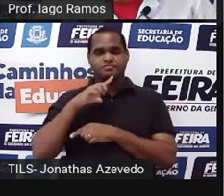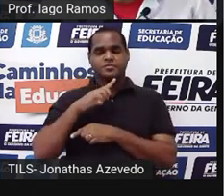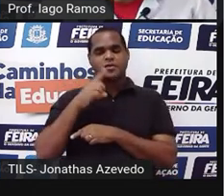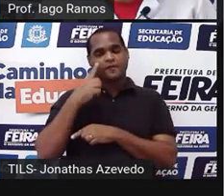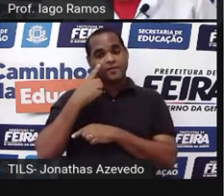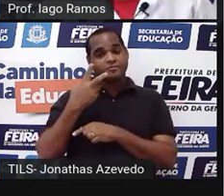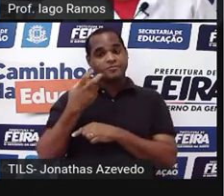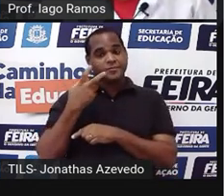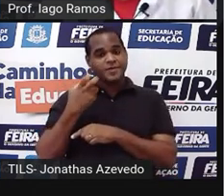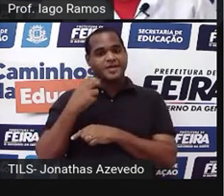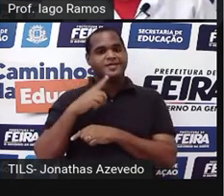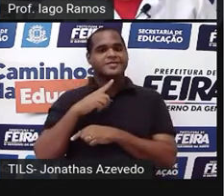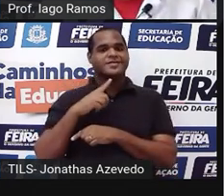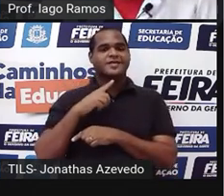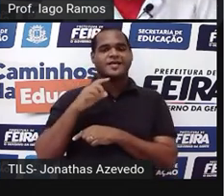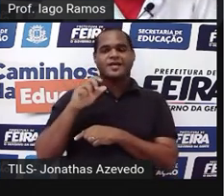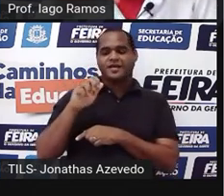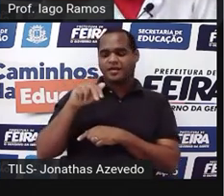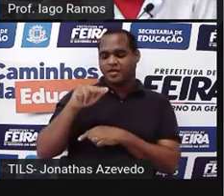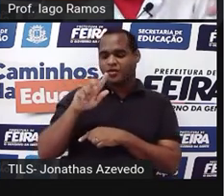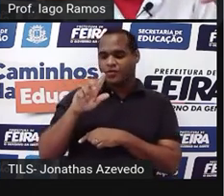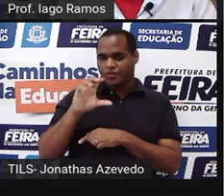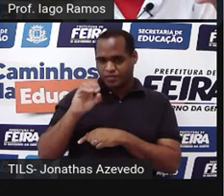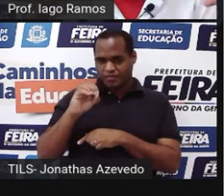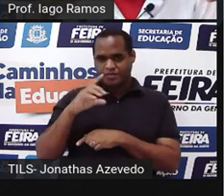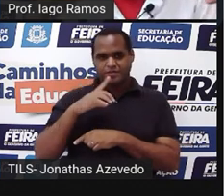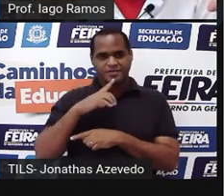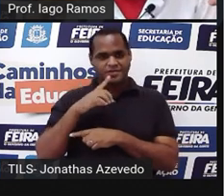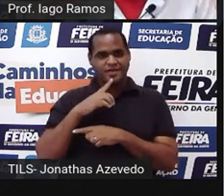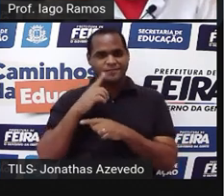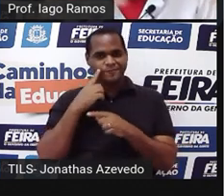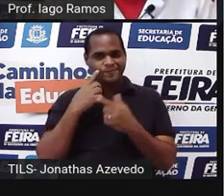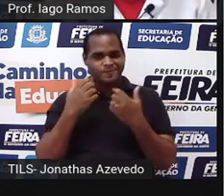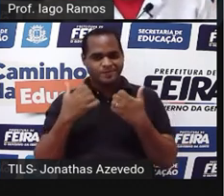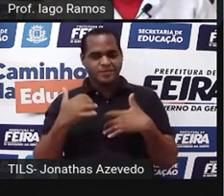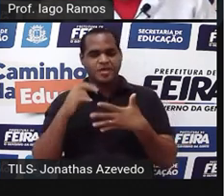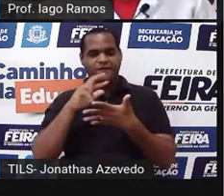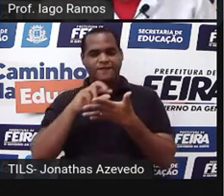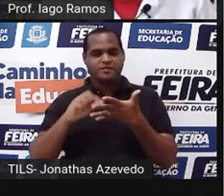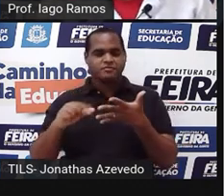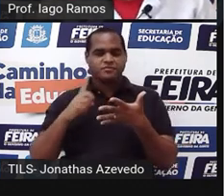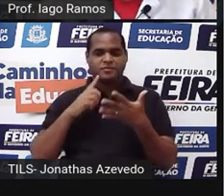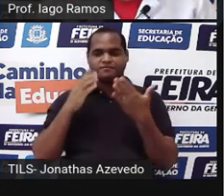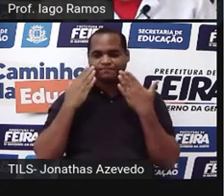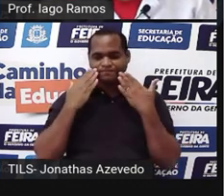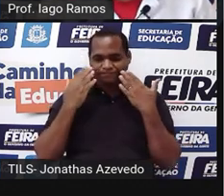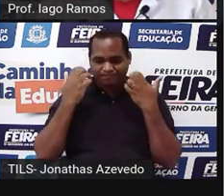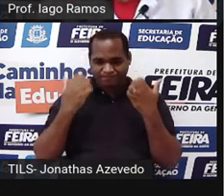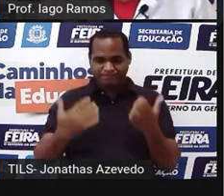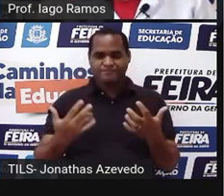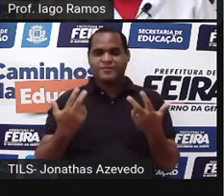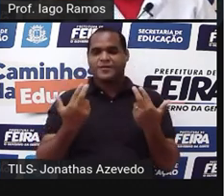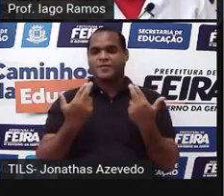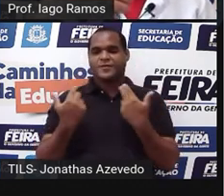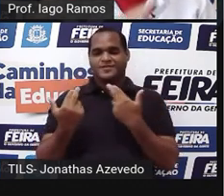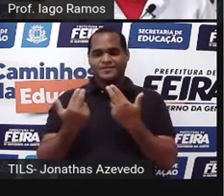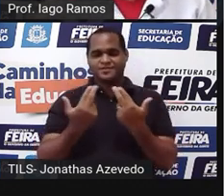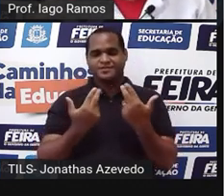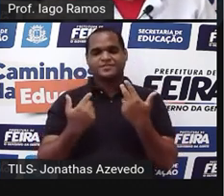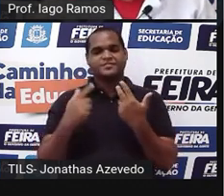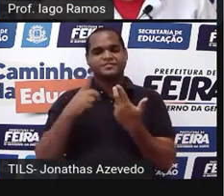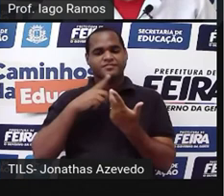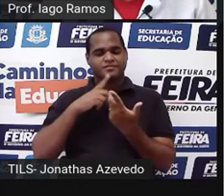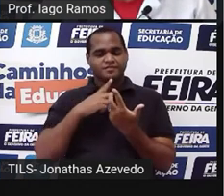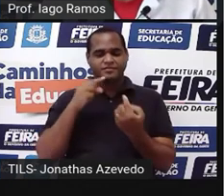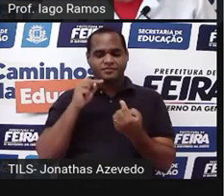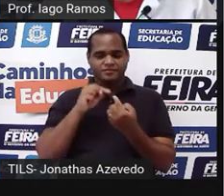os ângulos, né, correspondentes todos estão ali apresentando a mesma medida. Então uma condição